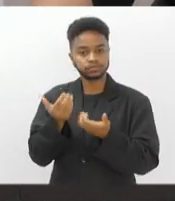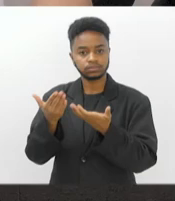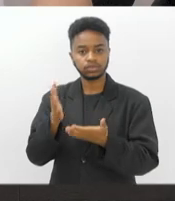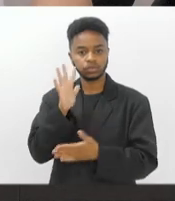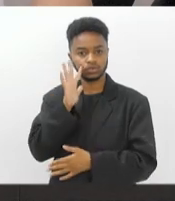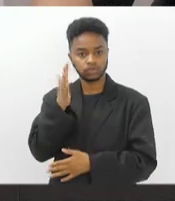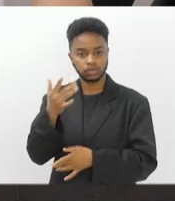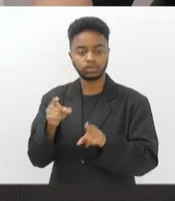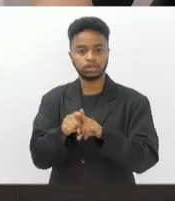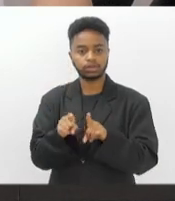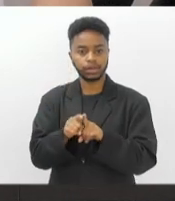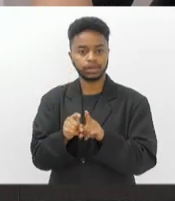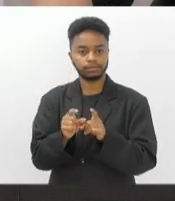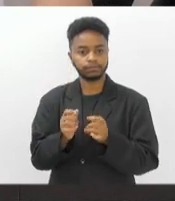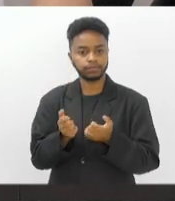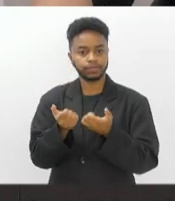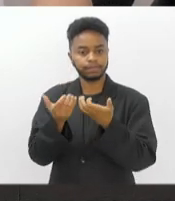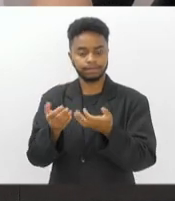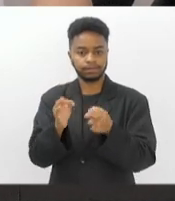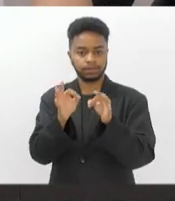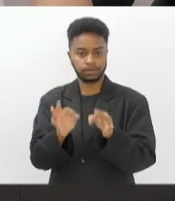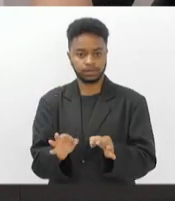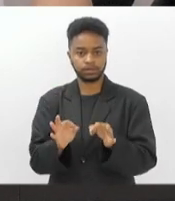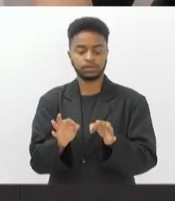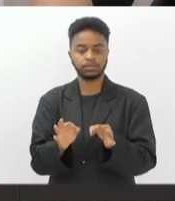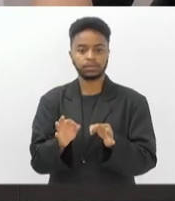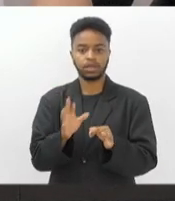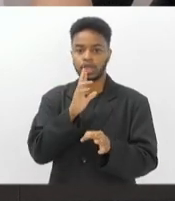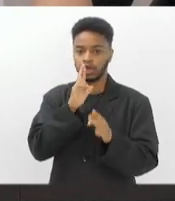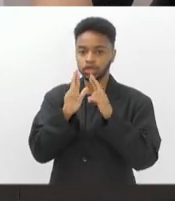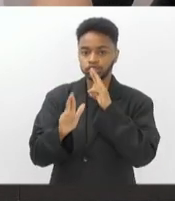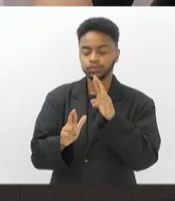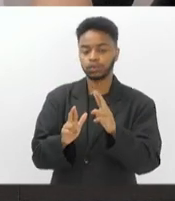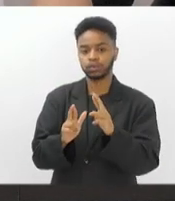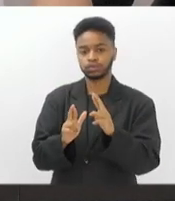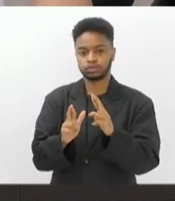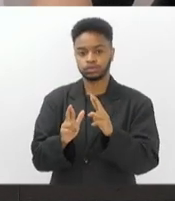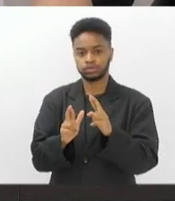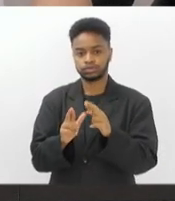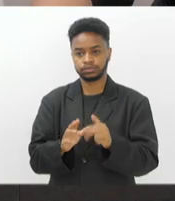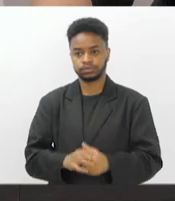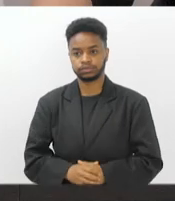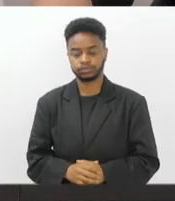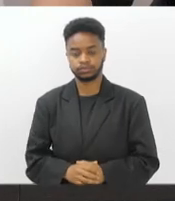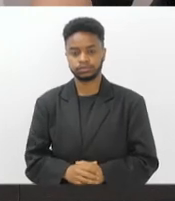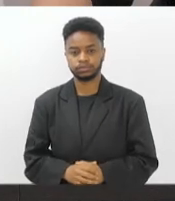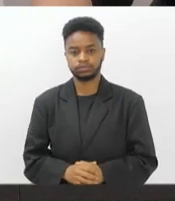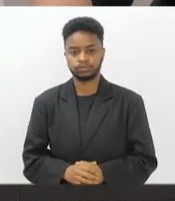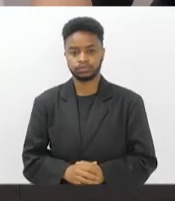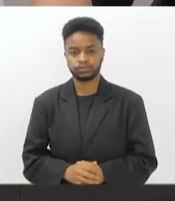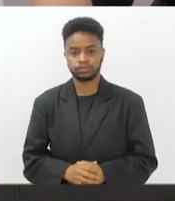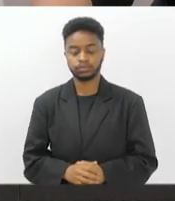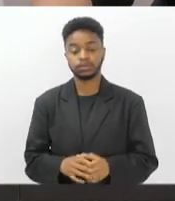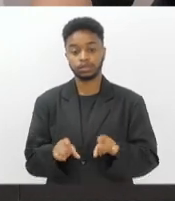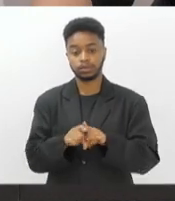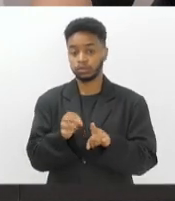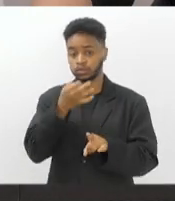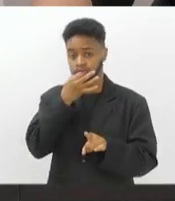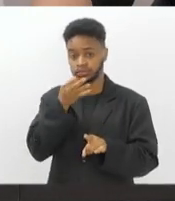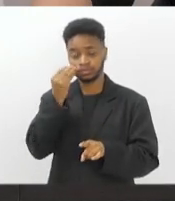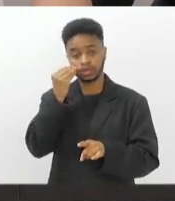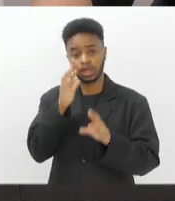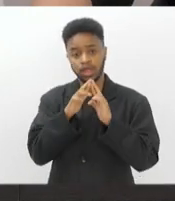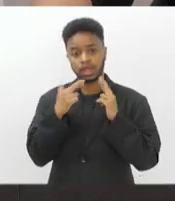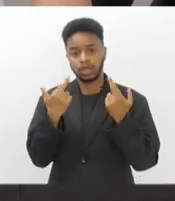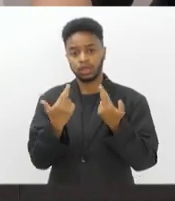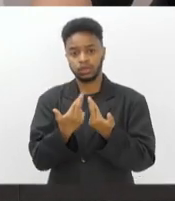encaminhar efetivamente eh as respostas que tenhamos nesse primeiro momento Essa é a sugestão para que também a reunião não